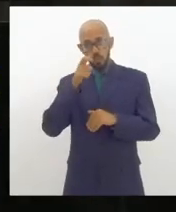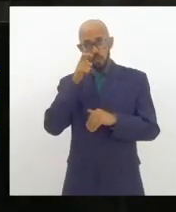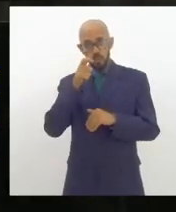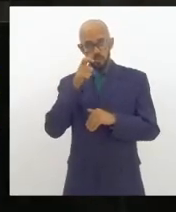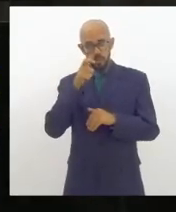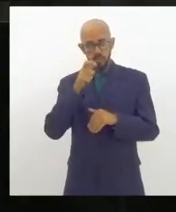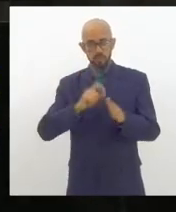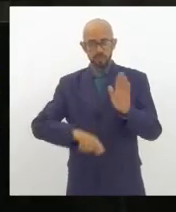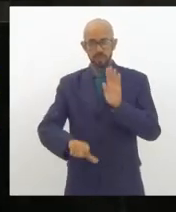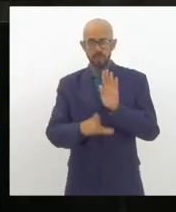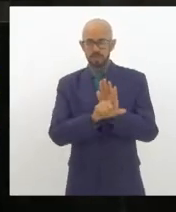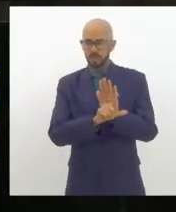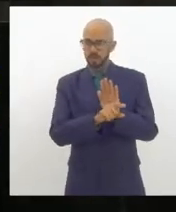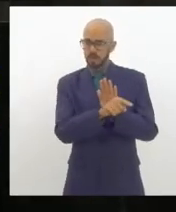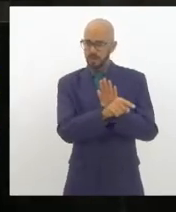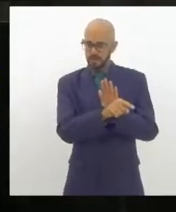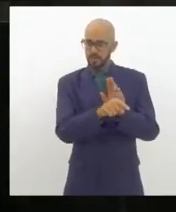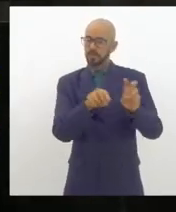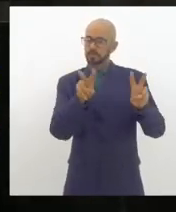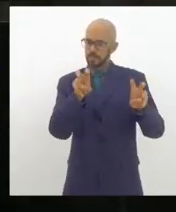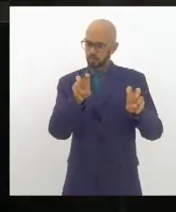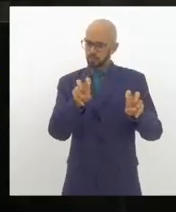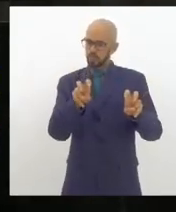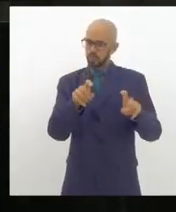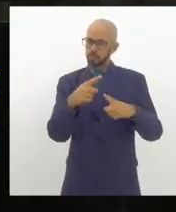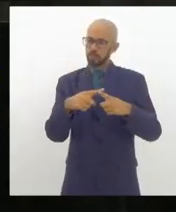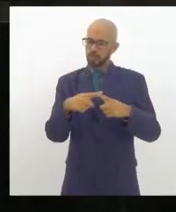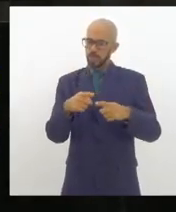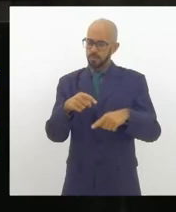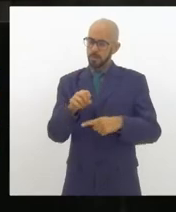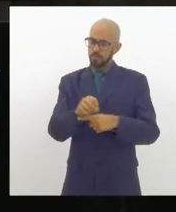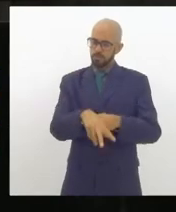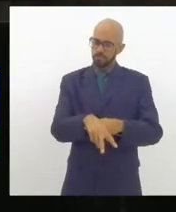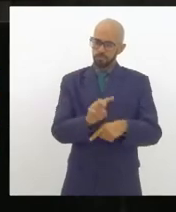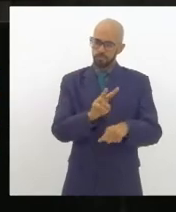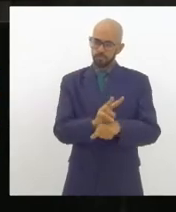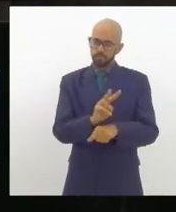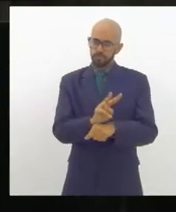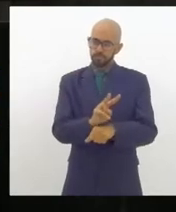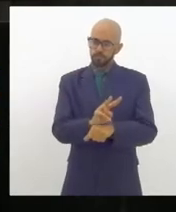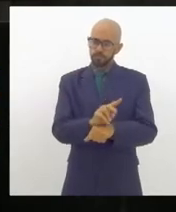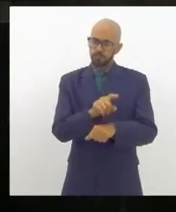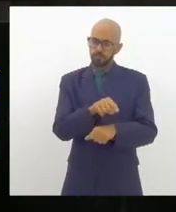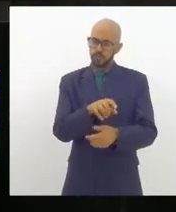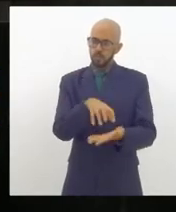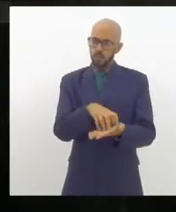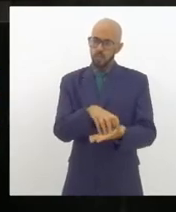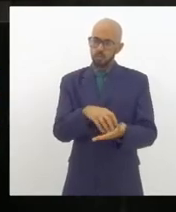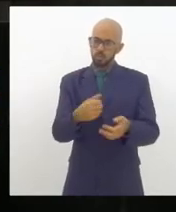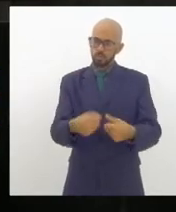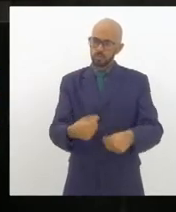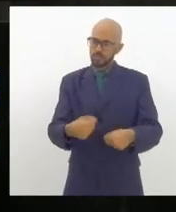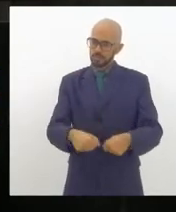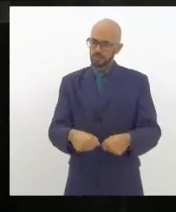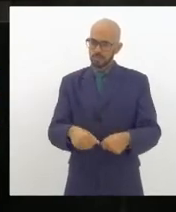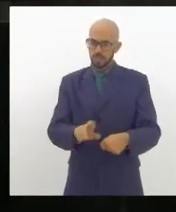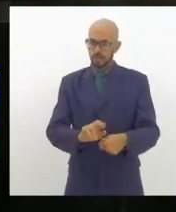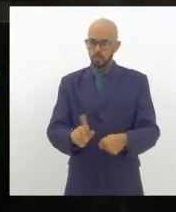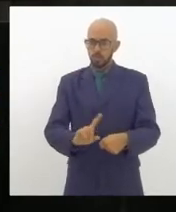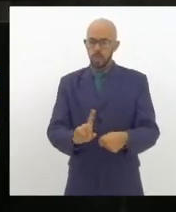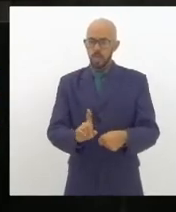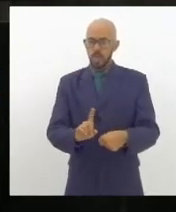quem contrata mão de obra temporária, senhora presidente, é o órgão que precisa, e não